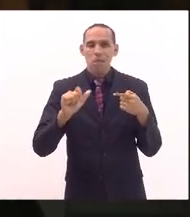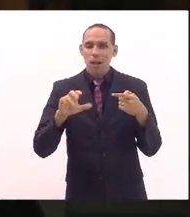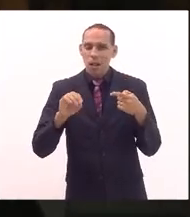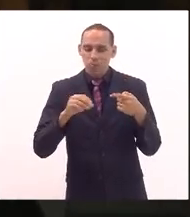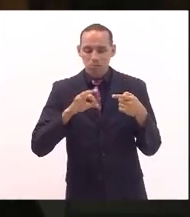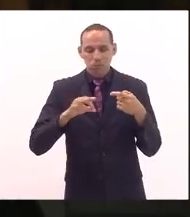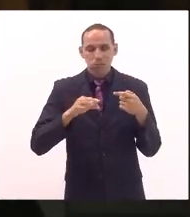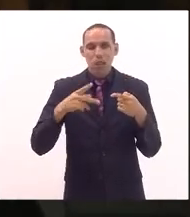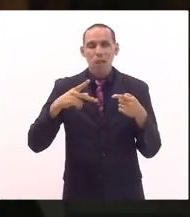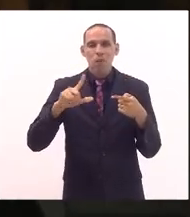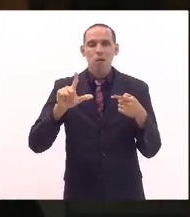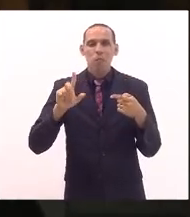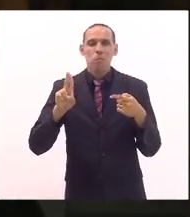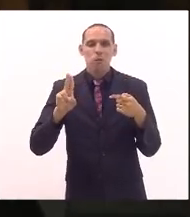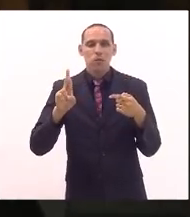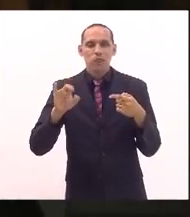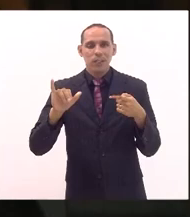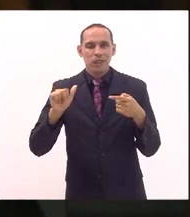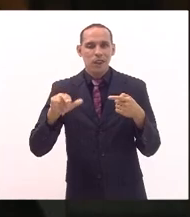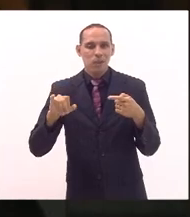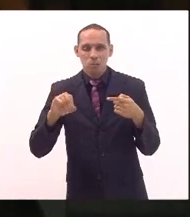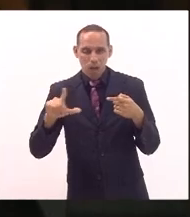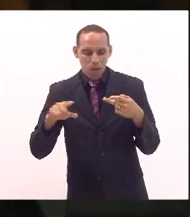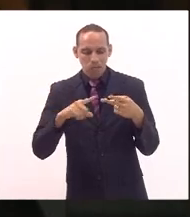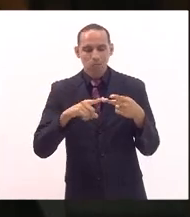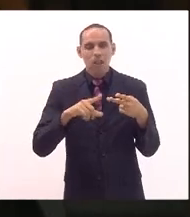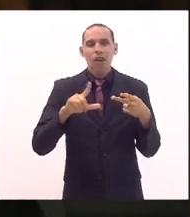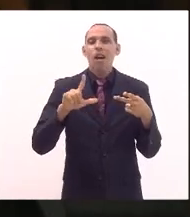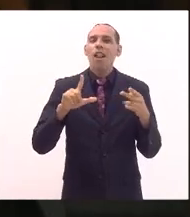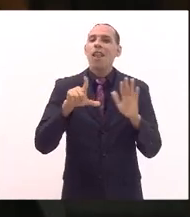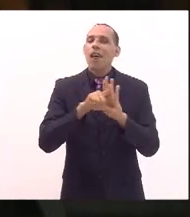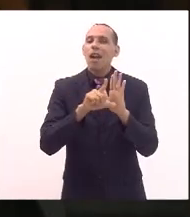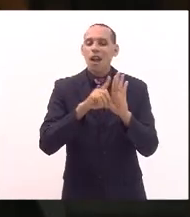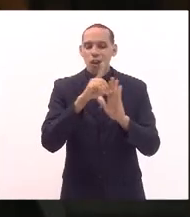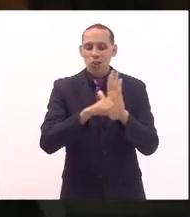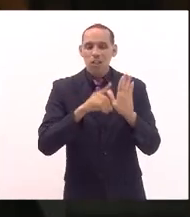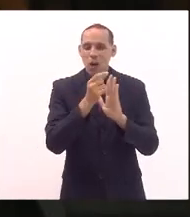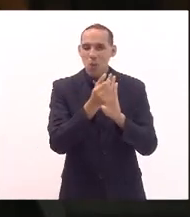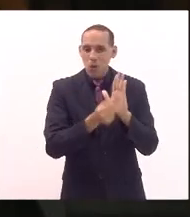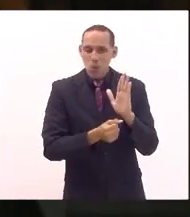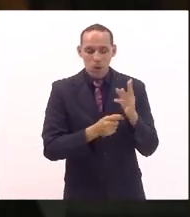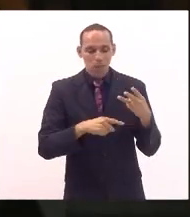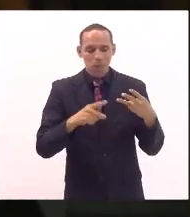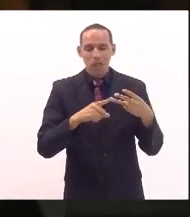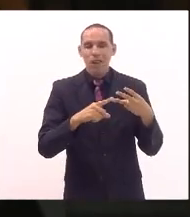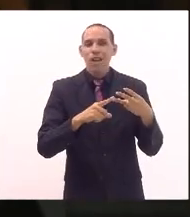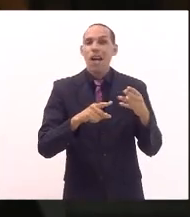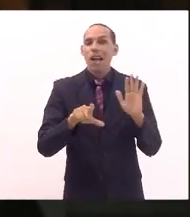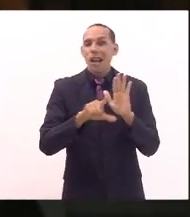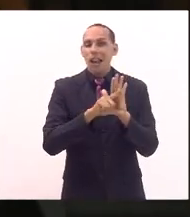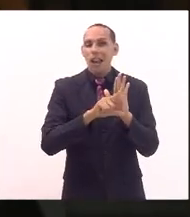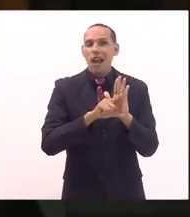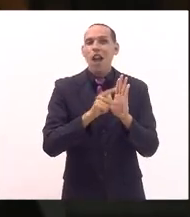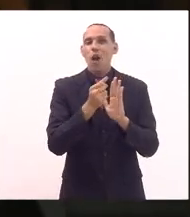A lei de diretrizes orçamentárias EA lei do orçamento anual